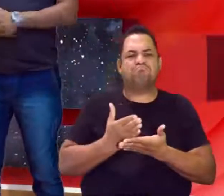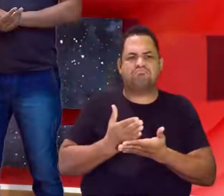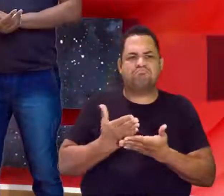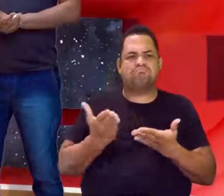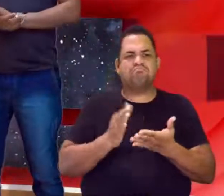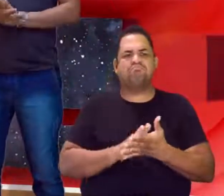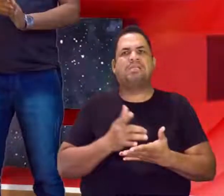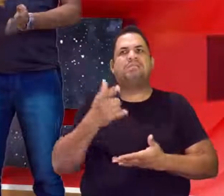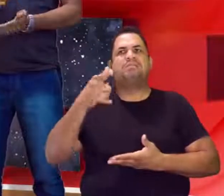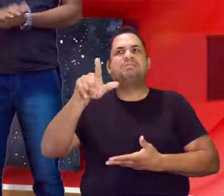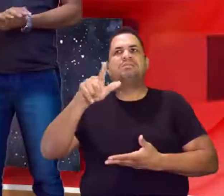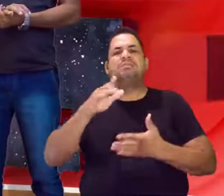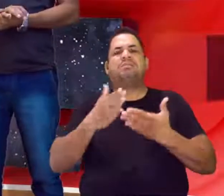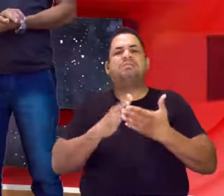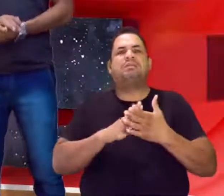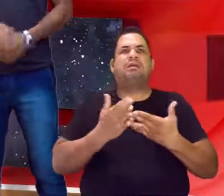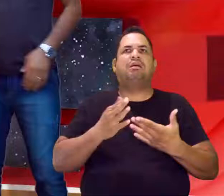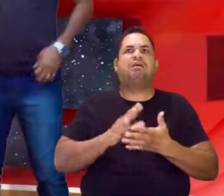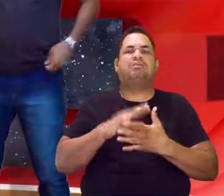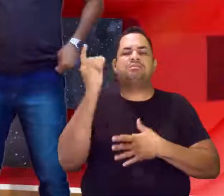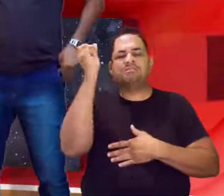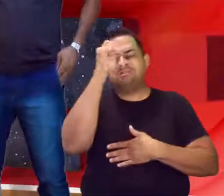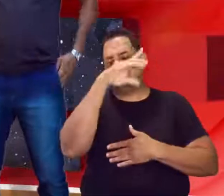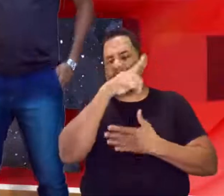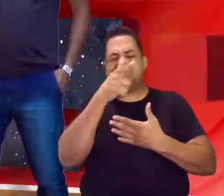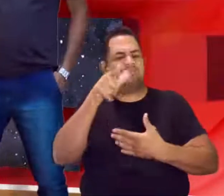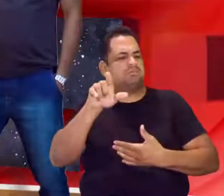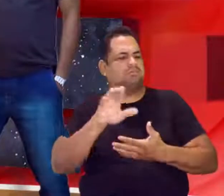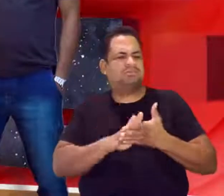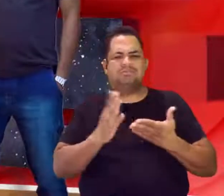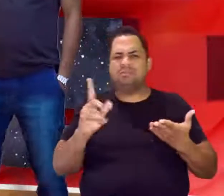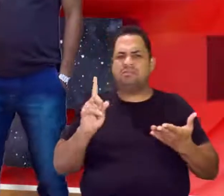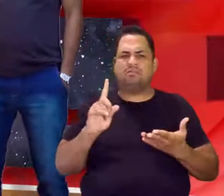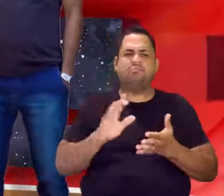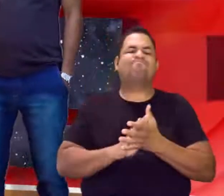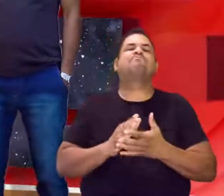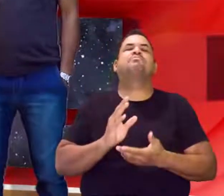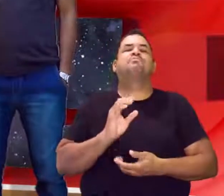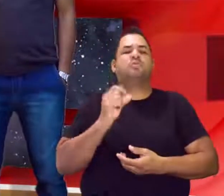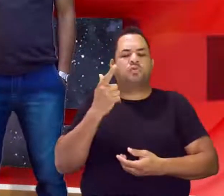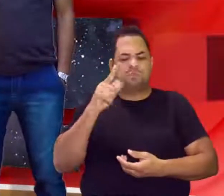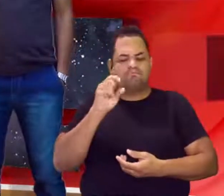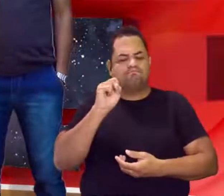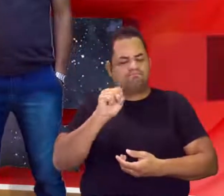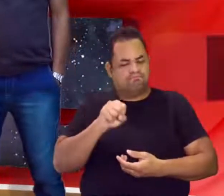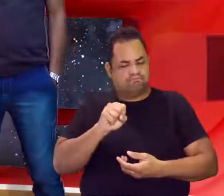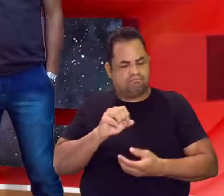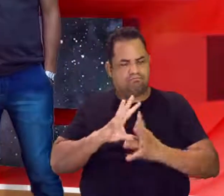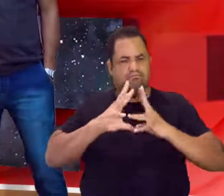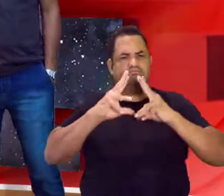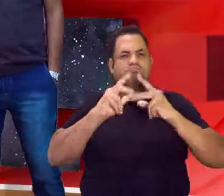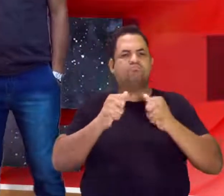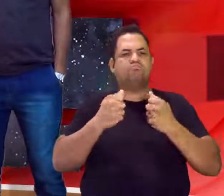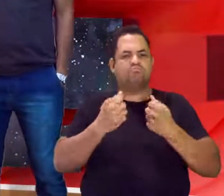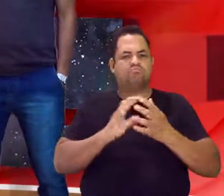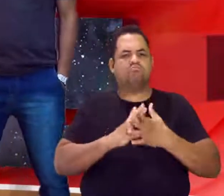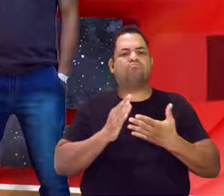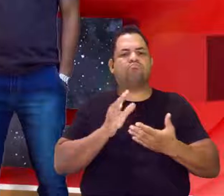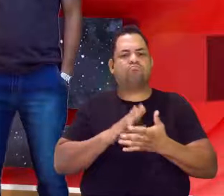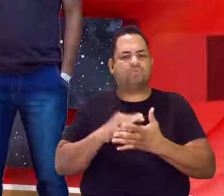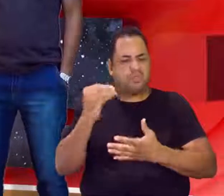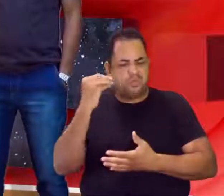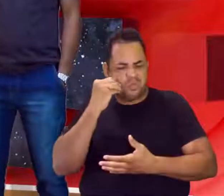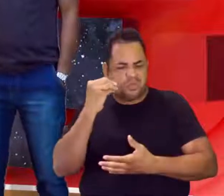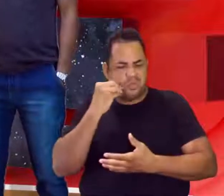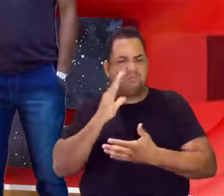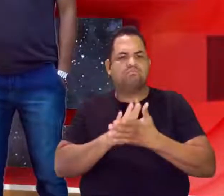sujeito a não conseguir, né? Aí a gente fala, não, é muito difícil, eu não consigo, Consegue sim. Todos que tentaram, nem todos que